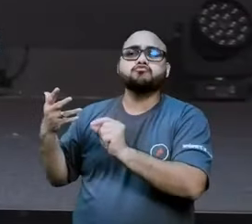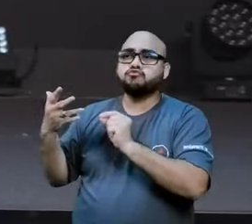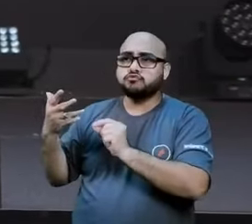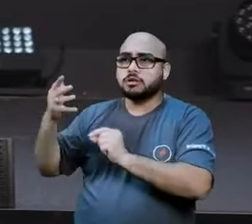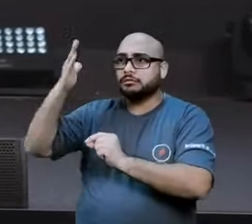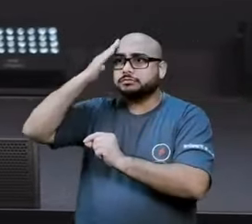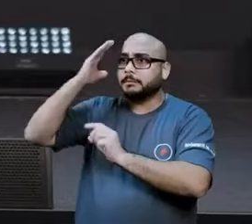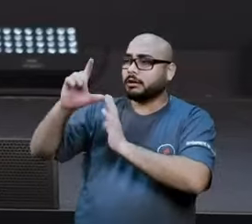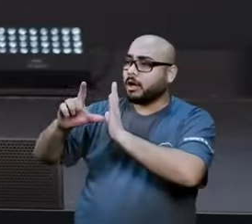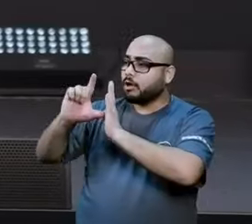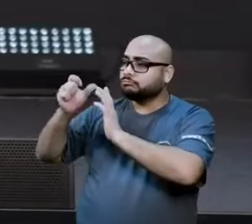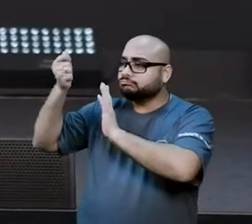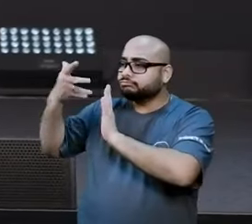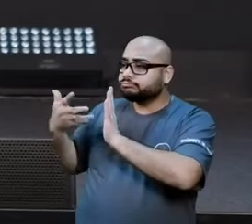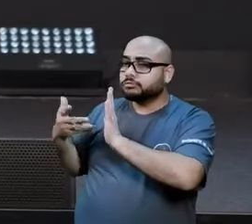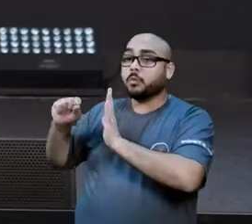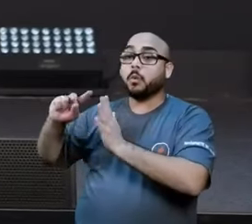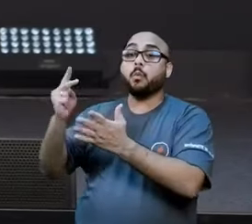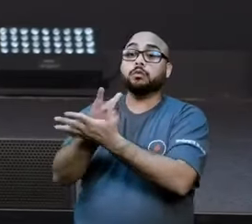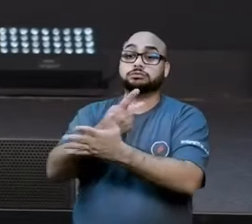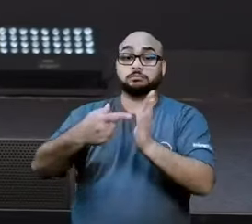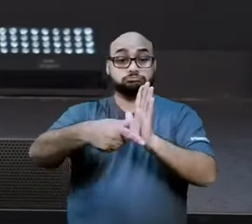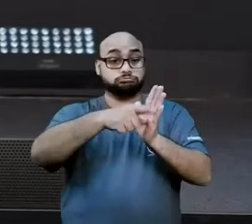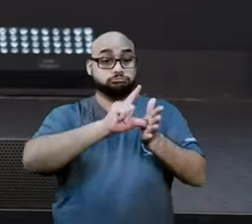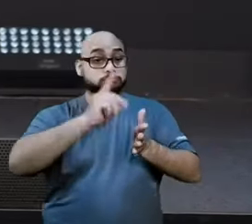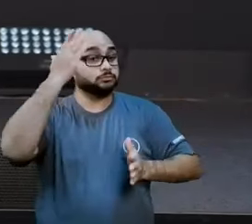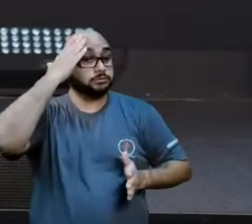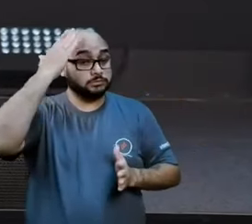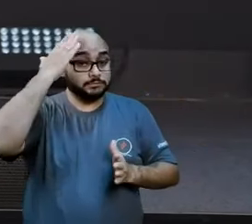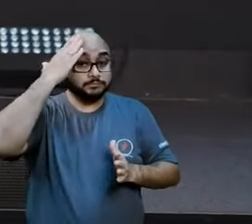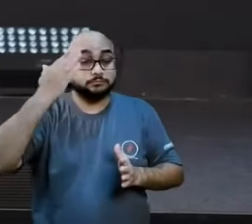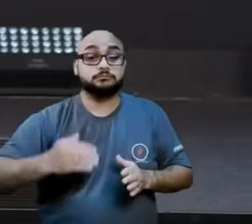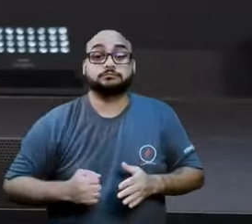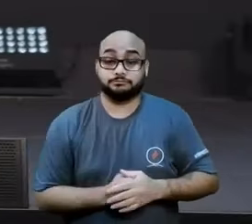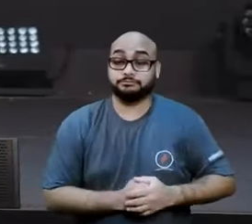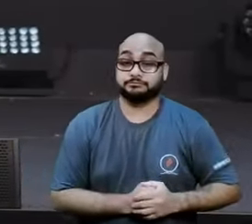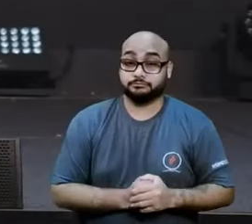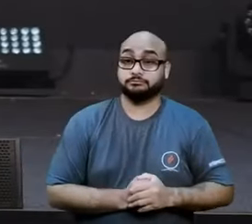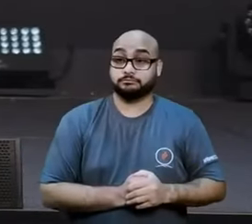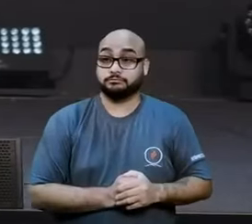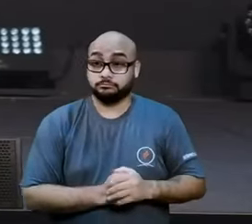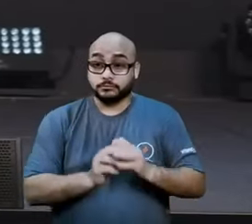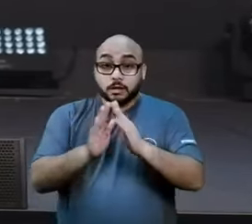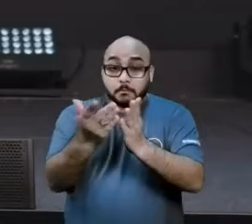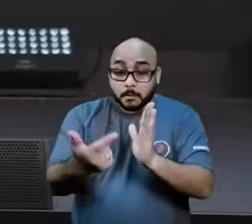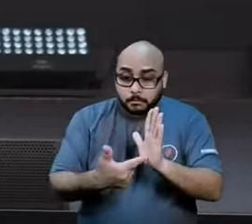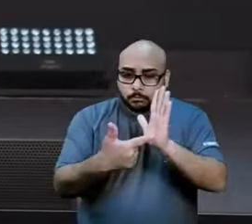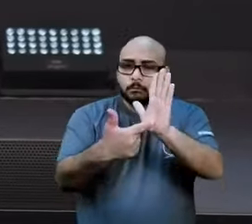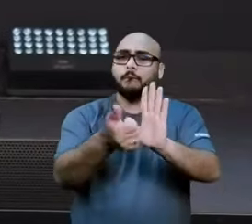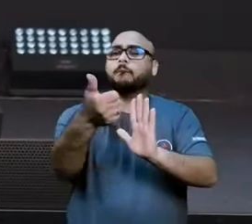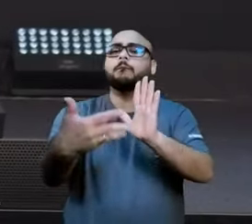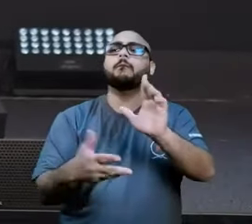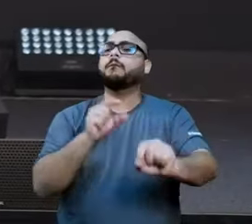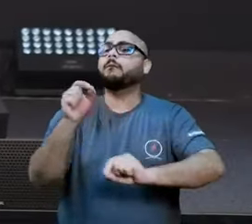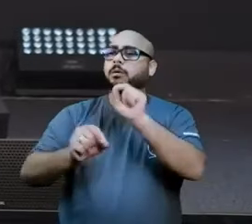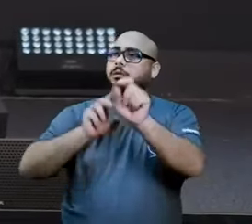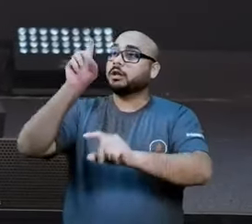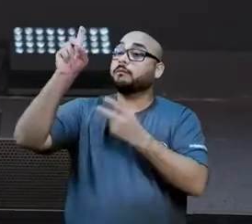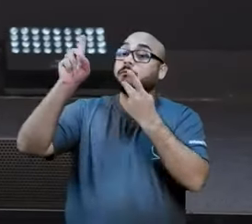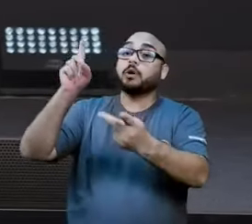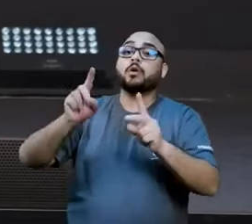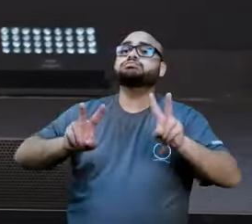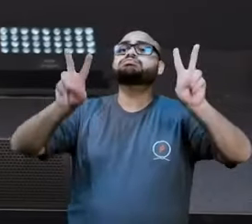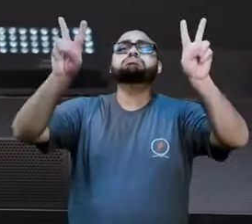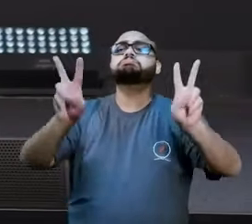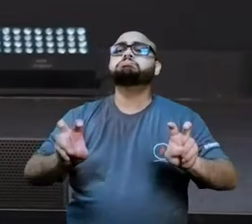antecipadamente Isaías 4610 diz o que anuncia o fim desde o princípio e